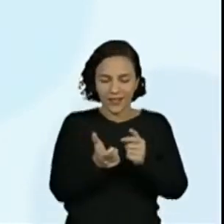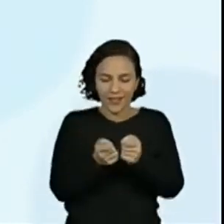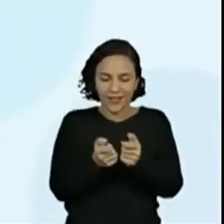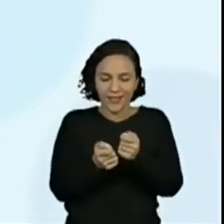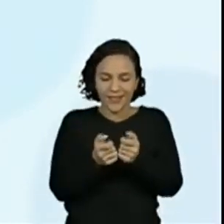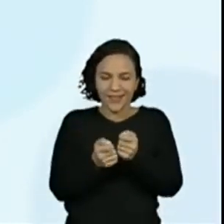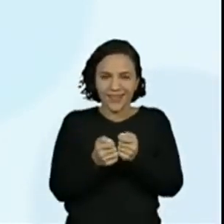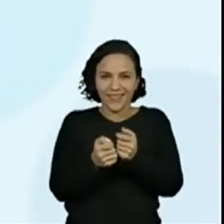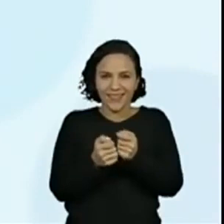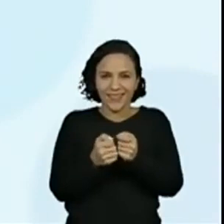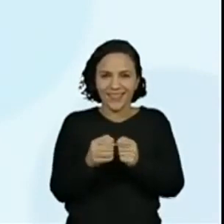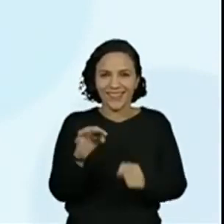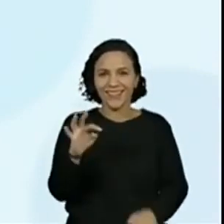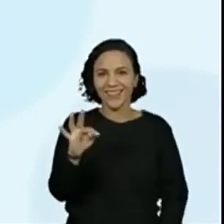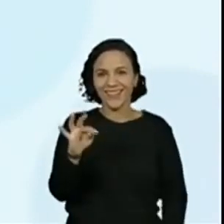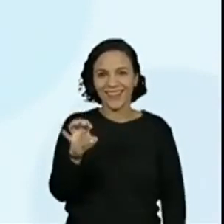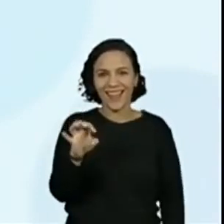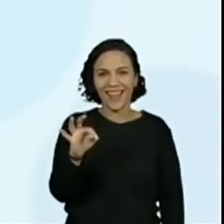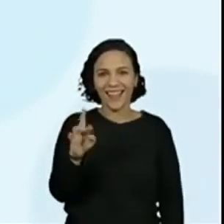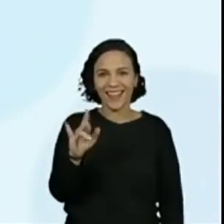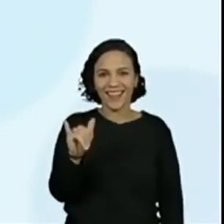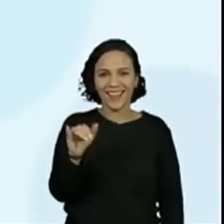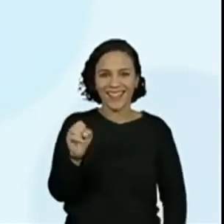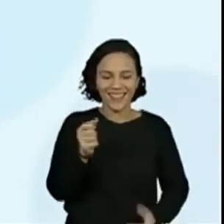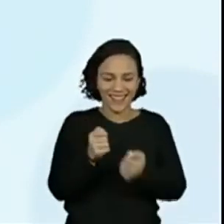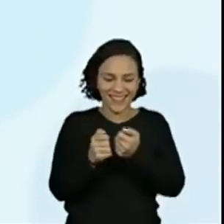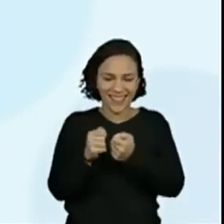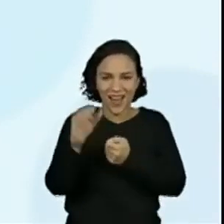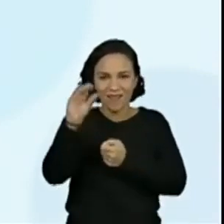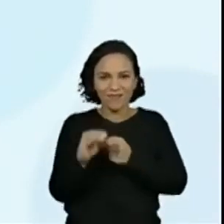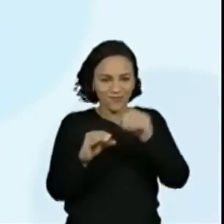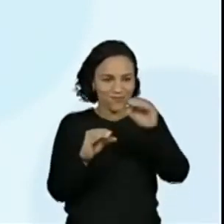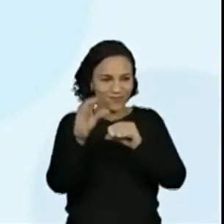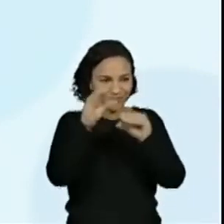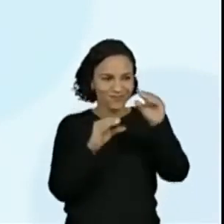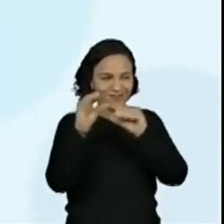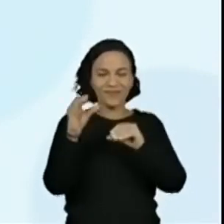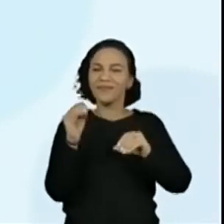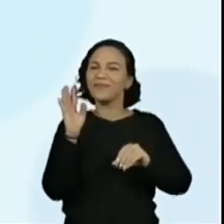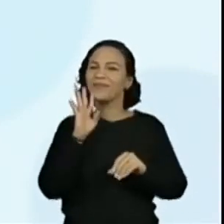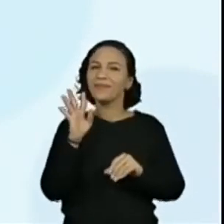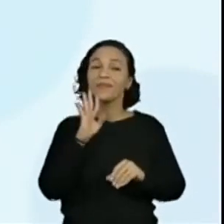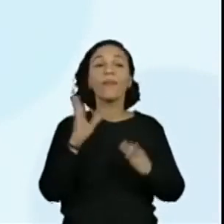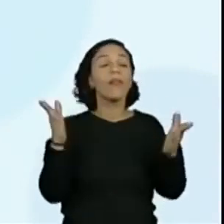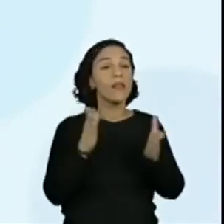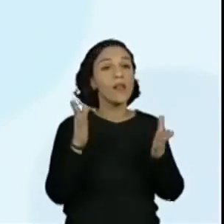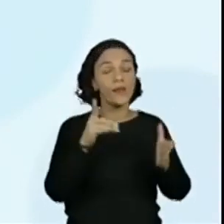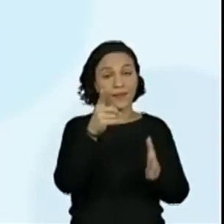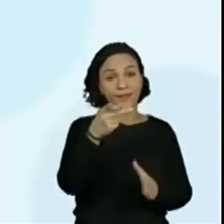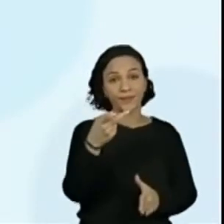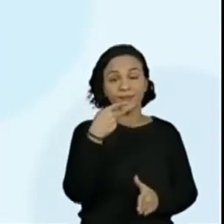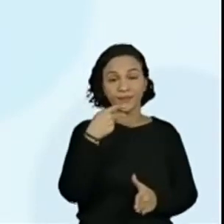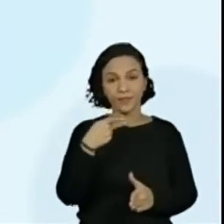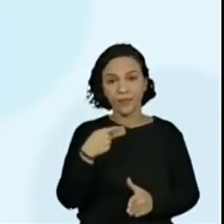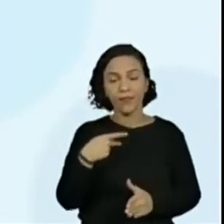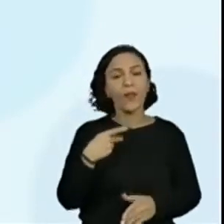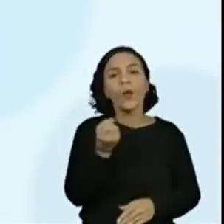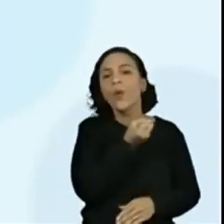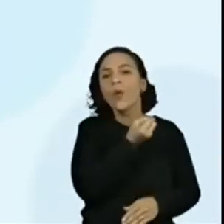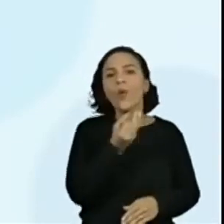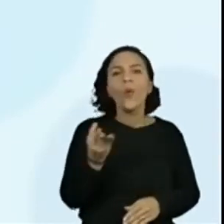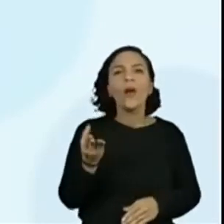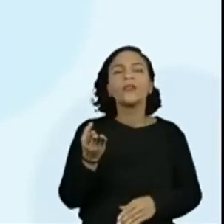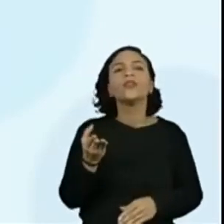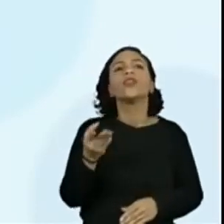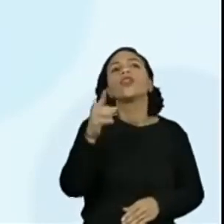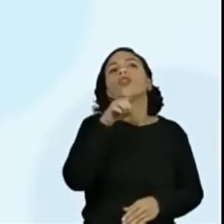Eu também. Vamos deixá-los nos falar quanto que tem? Cada figura? Quanto que tem aí de